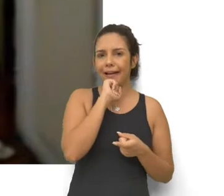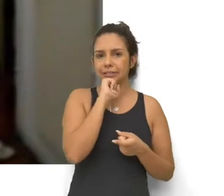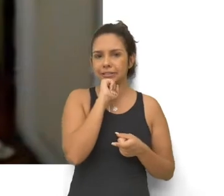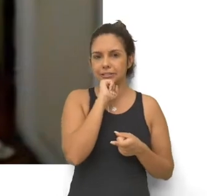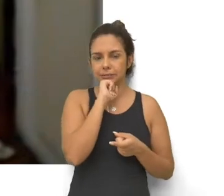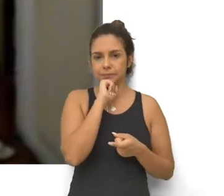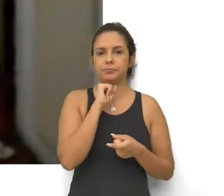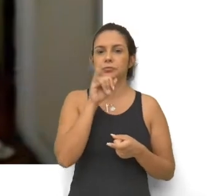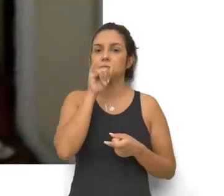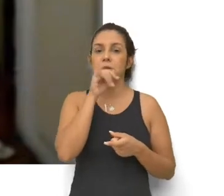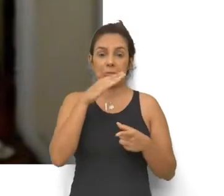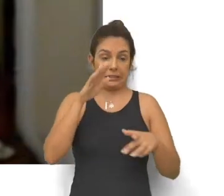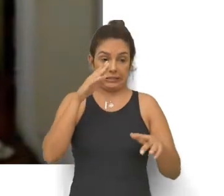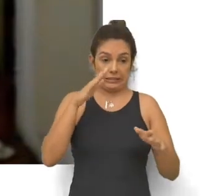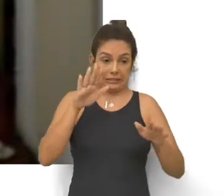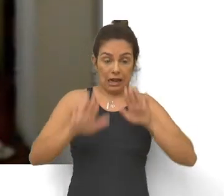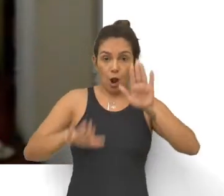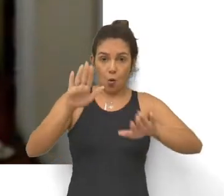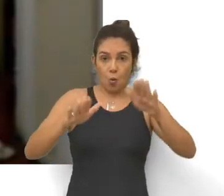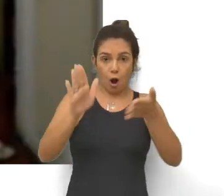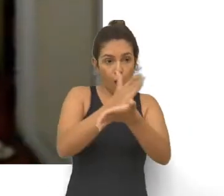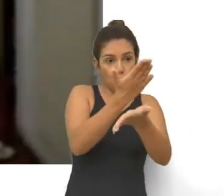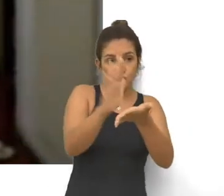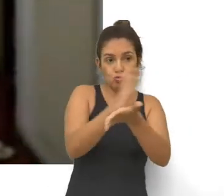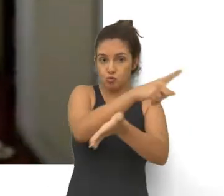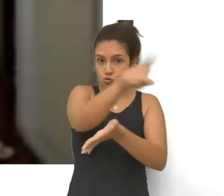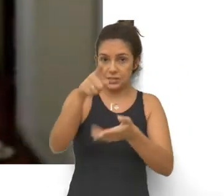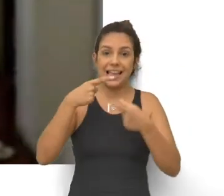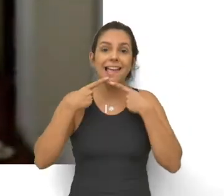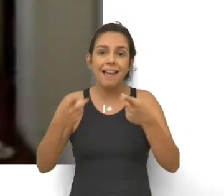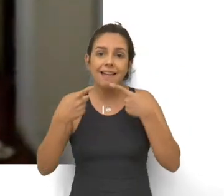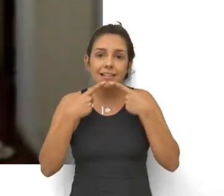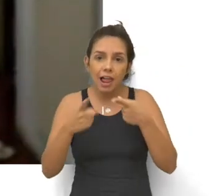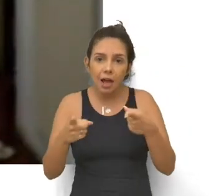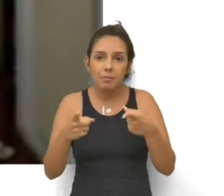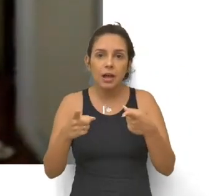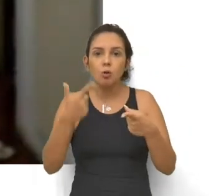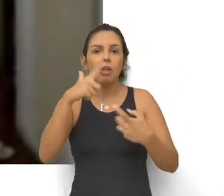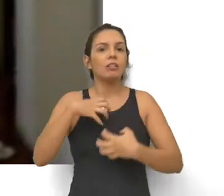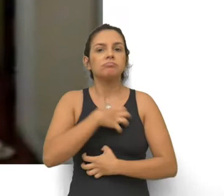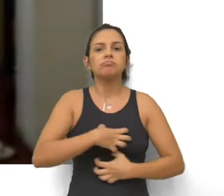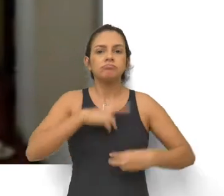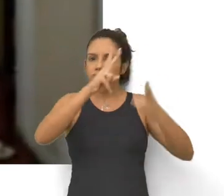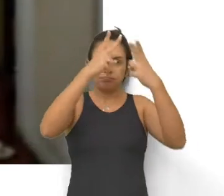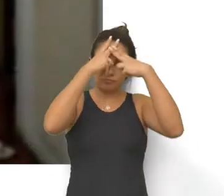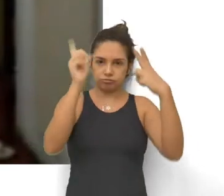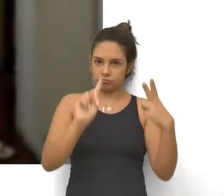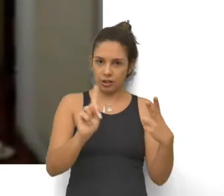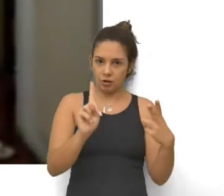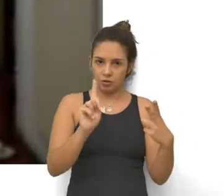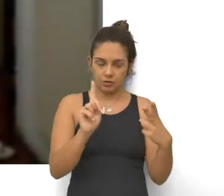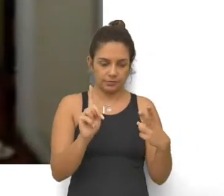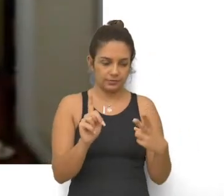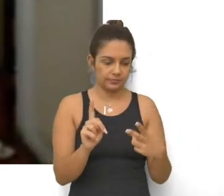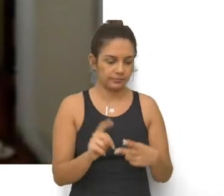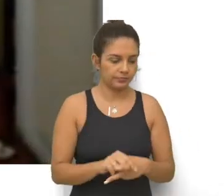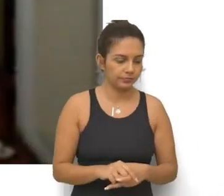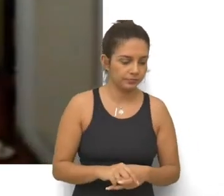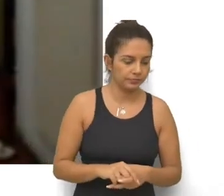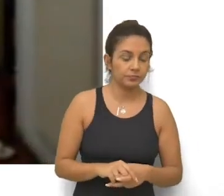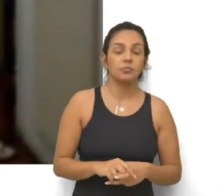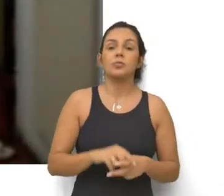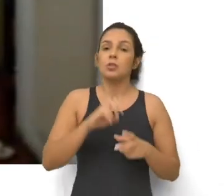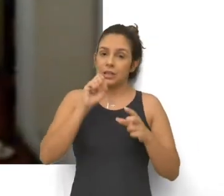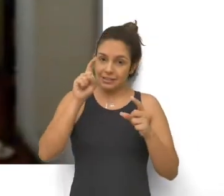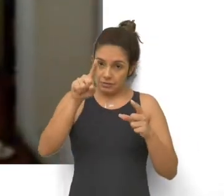queixoso é ressentido. Deixa eu tentar diferenciar isso, porque senão parece que ninguém pode se queixar.